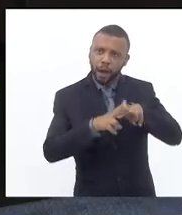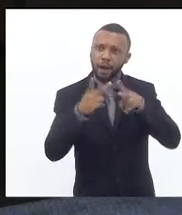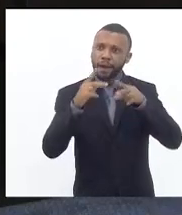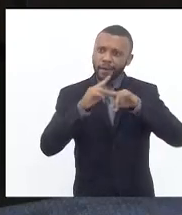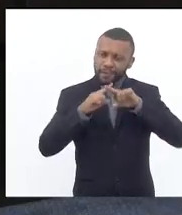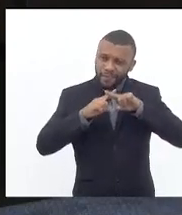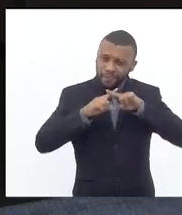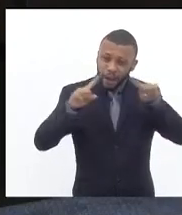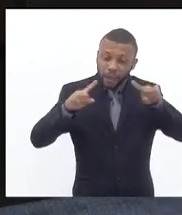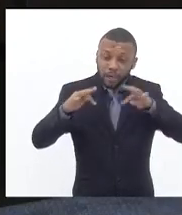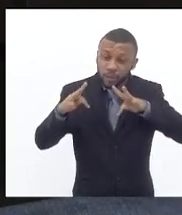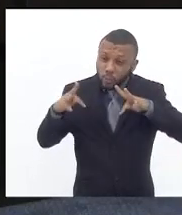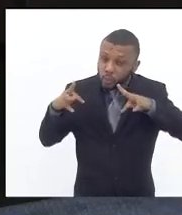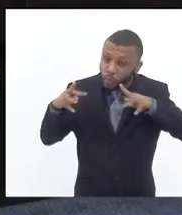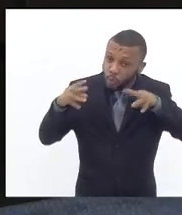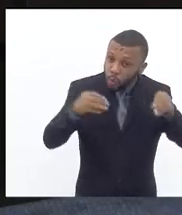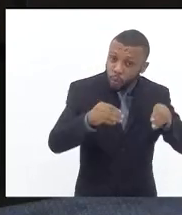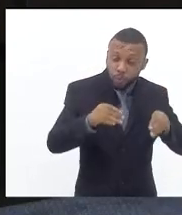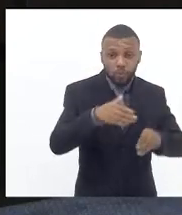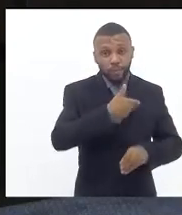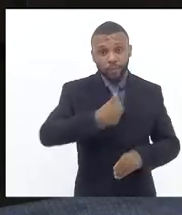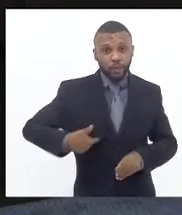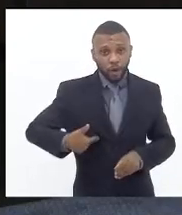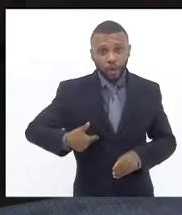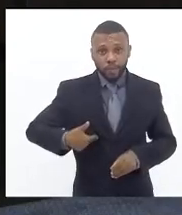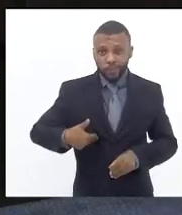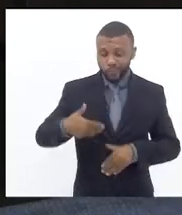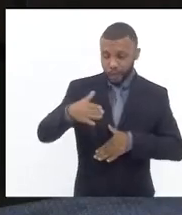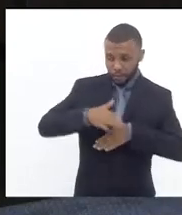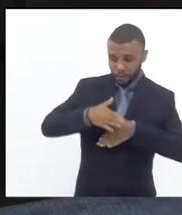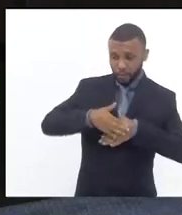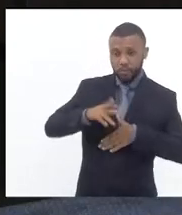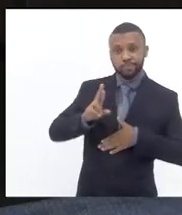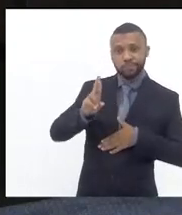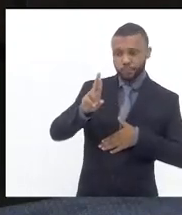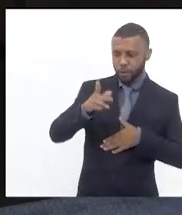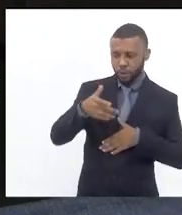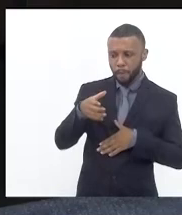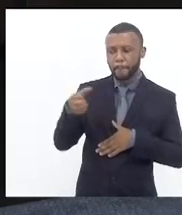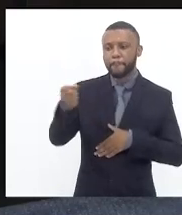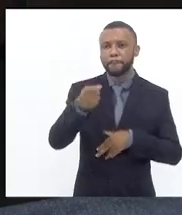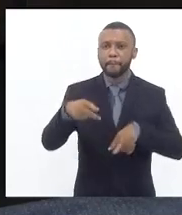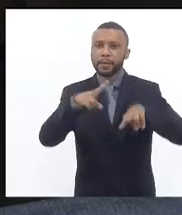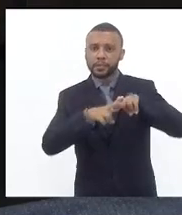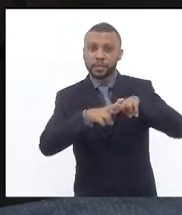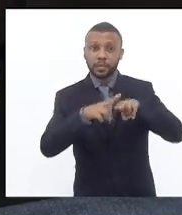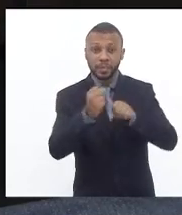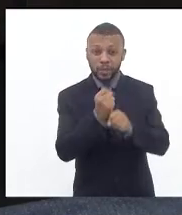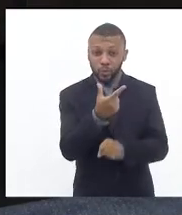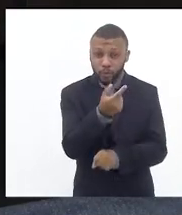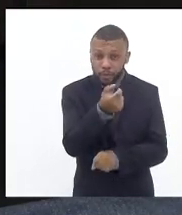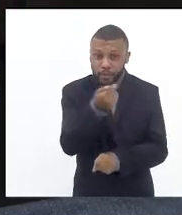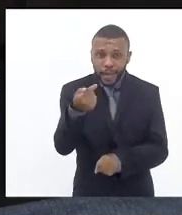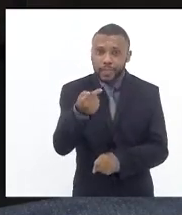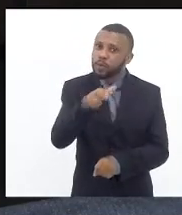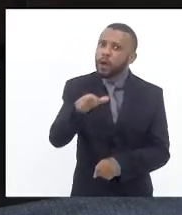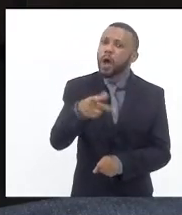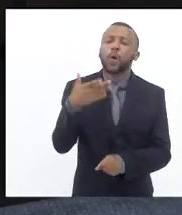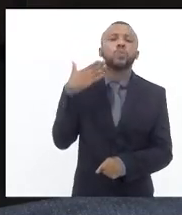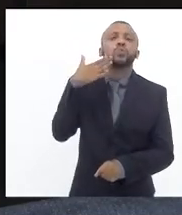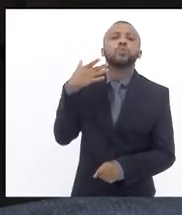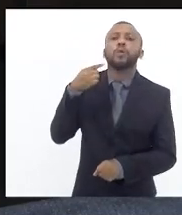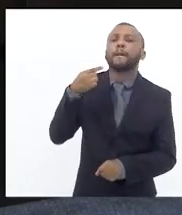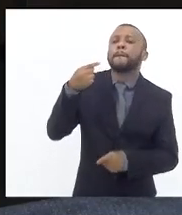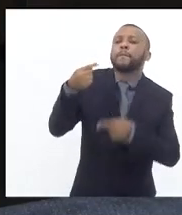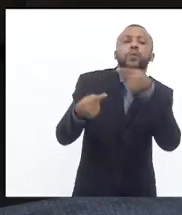o que todos todos os governadores viraram meus presos quando nós ocupamos essa casa aqui em 2017 não discurso político não é um